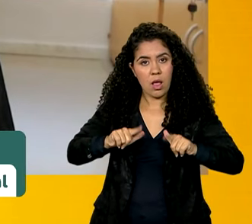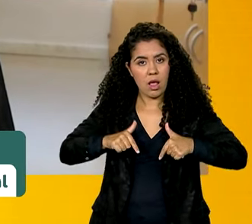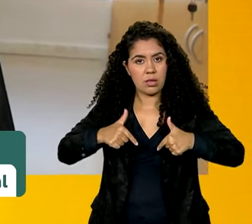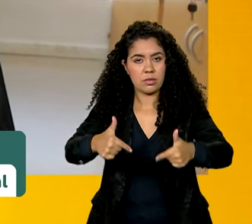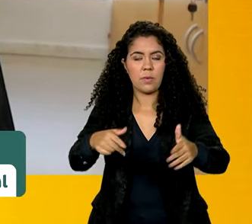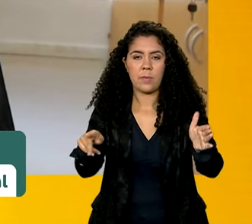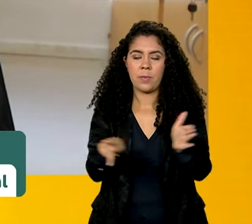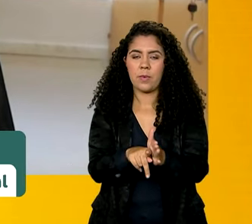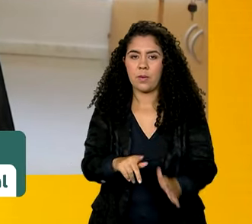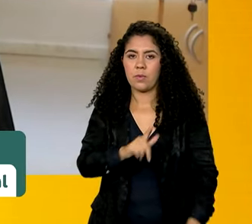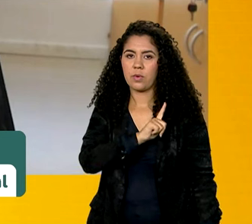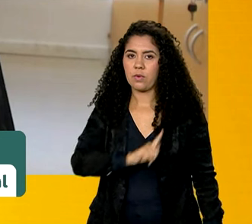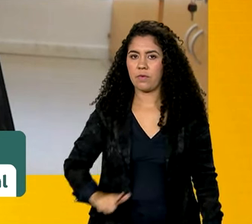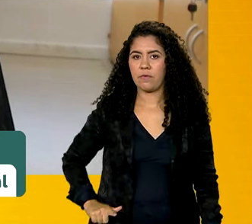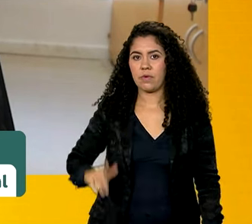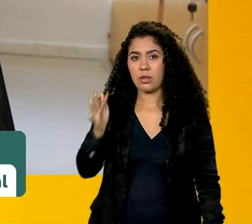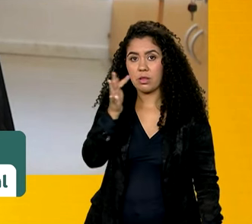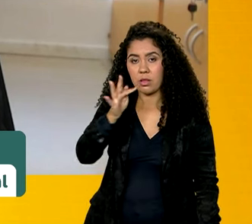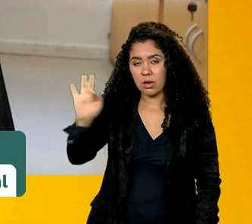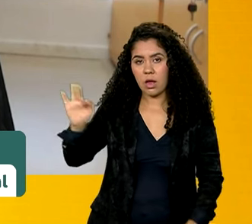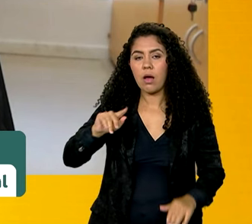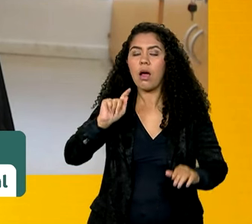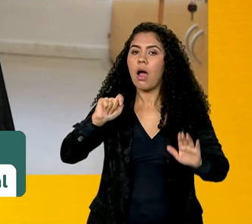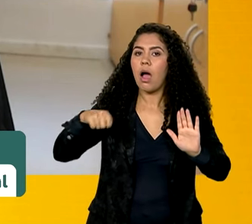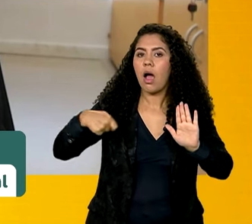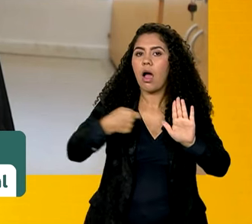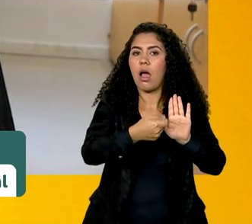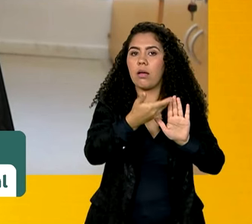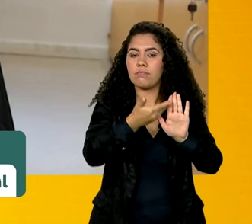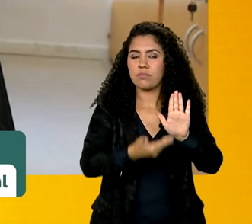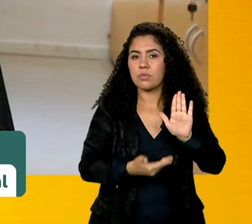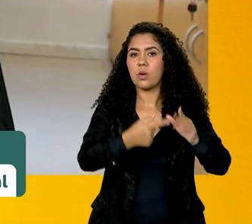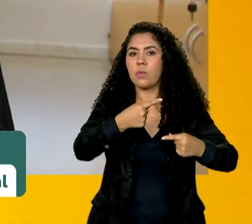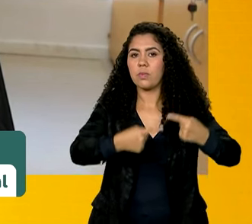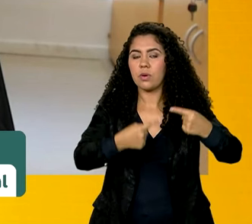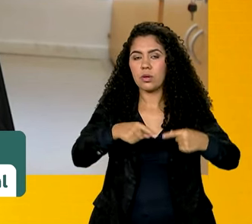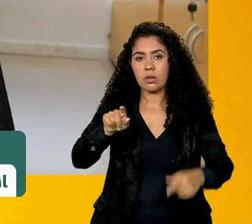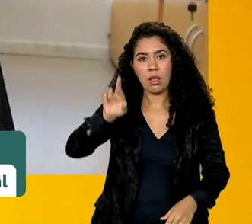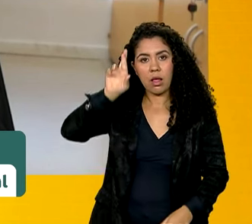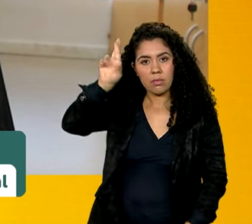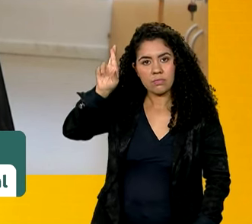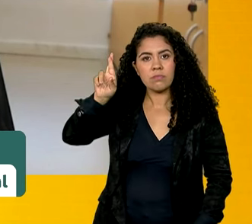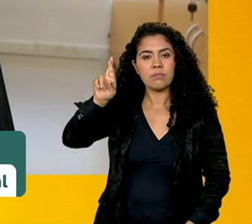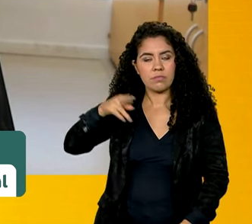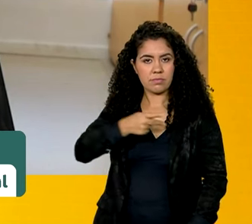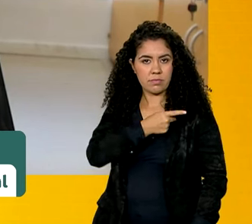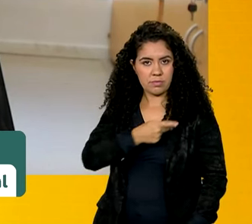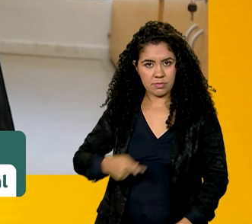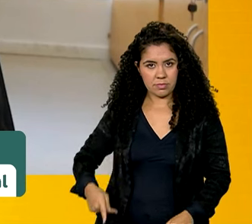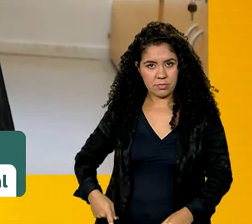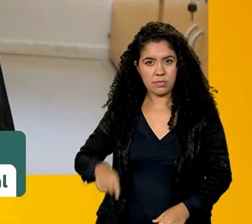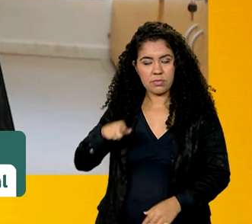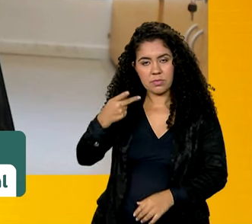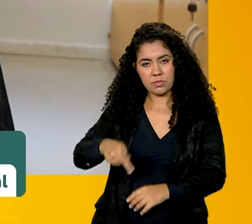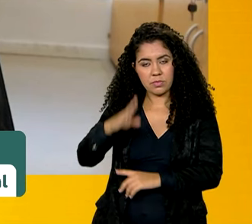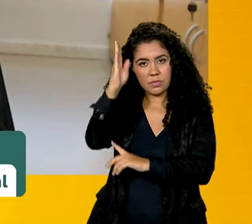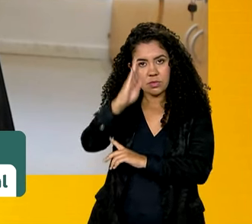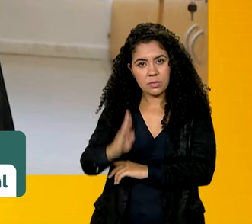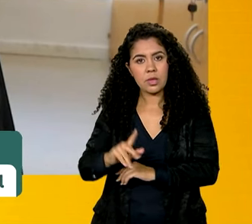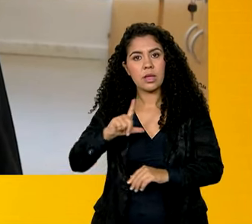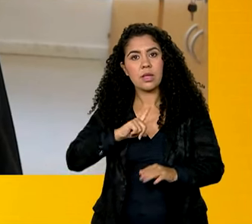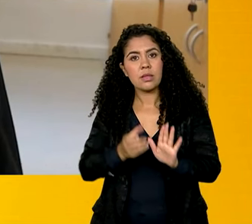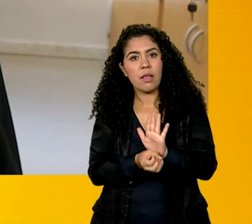federal. É uma política que está sendo coordenada pela Presidência da República e que envolve